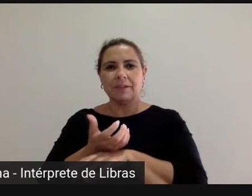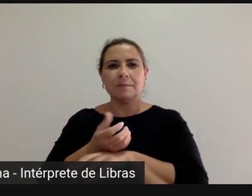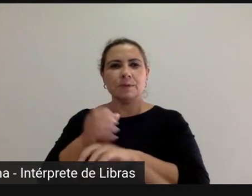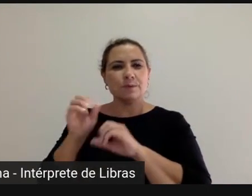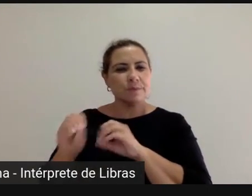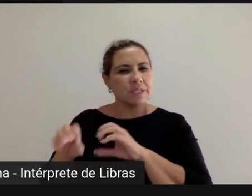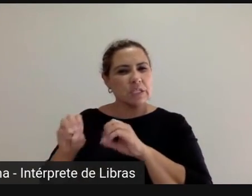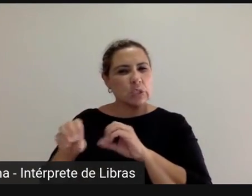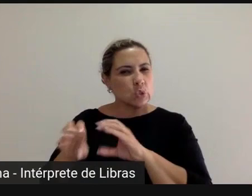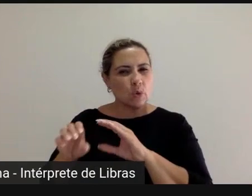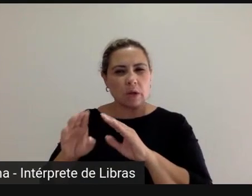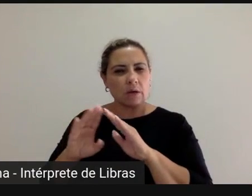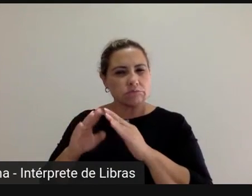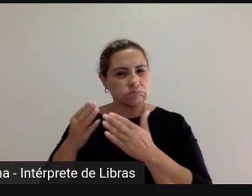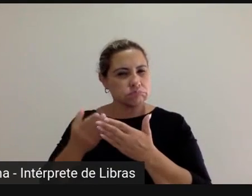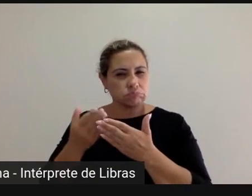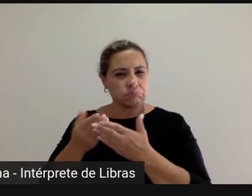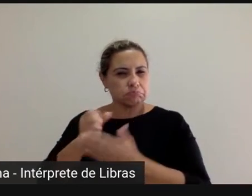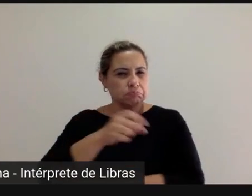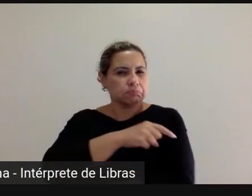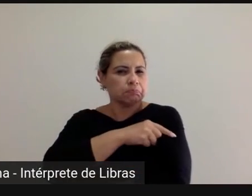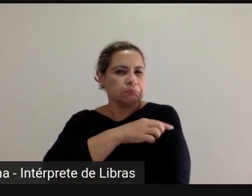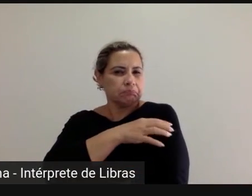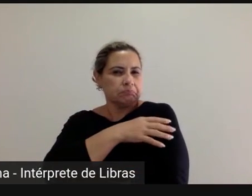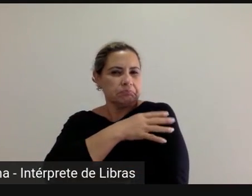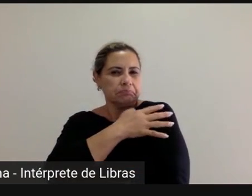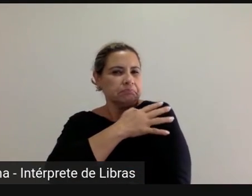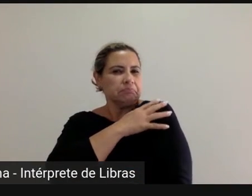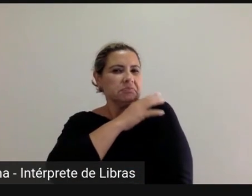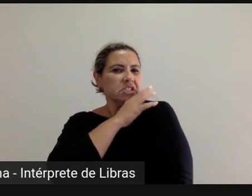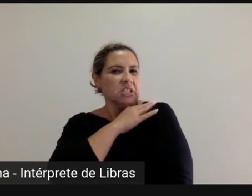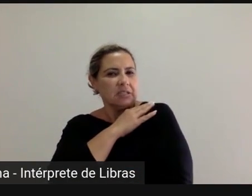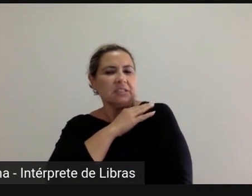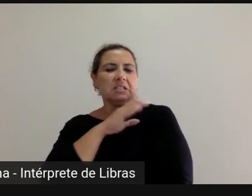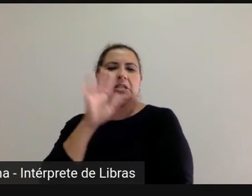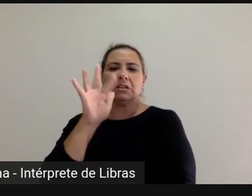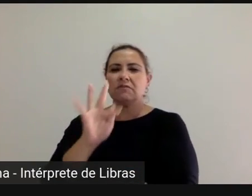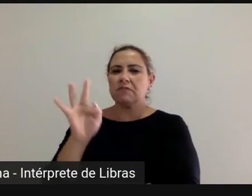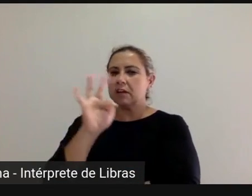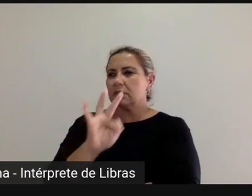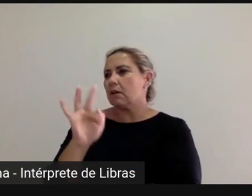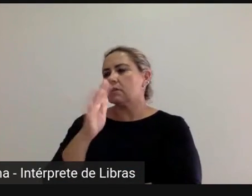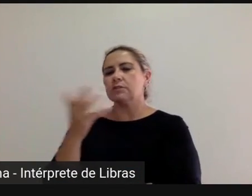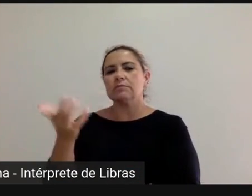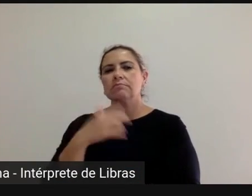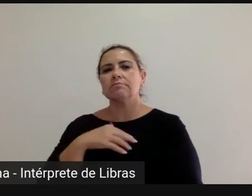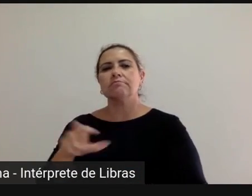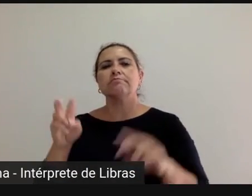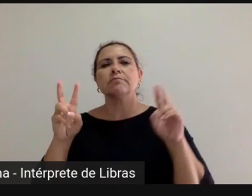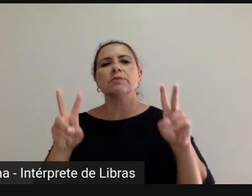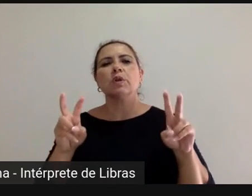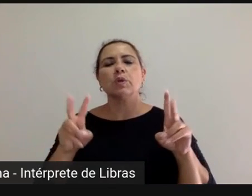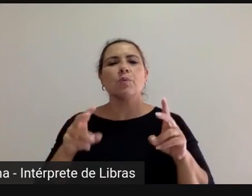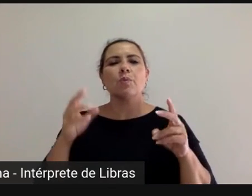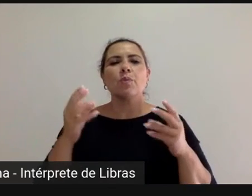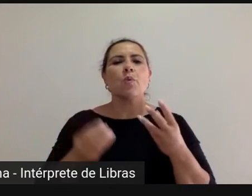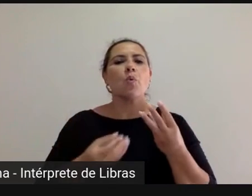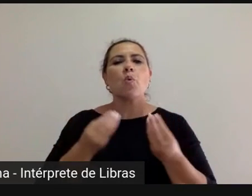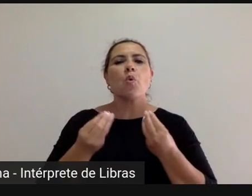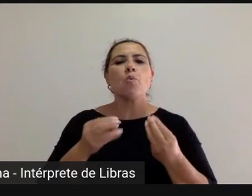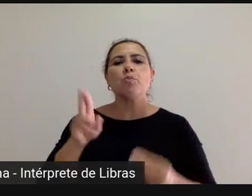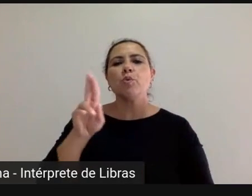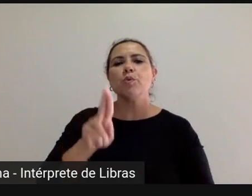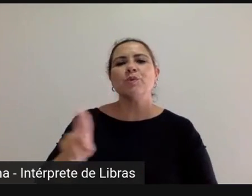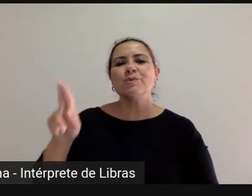fundamentais, na creche, nas universidades, sobre assim, como usar as redes sociais,